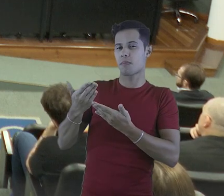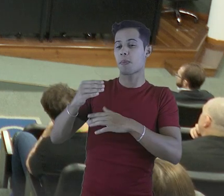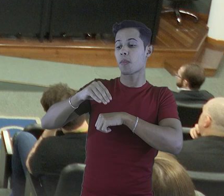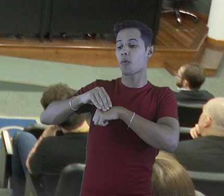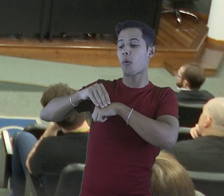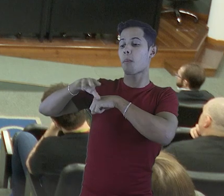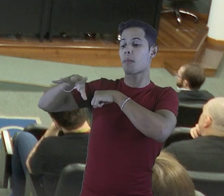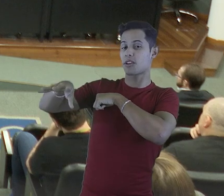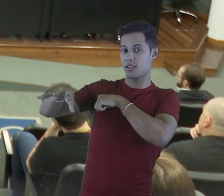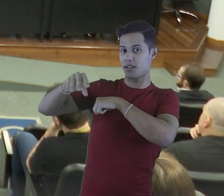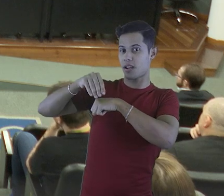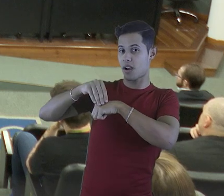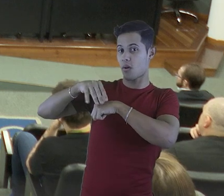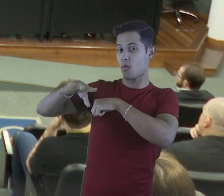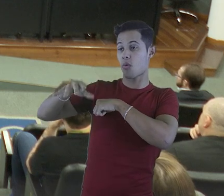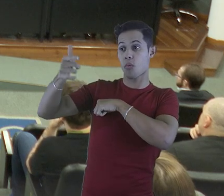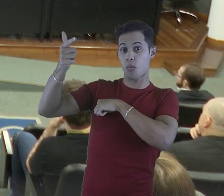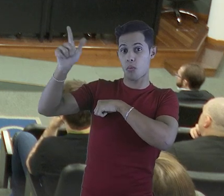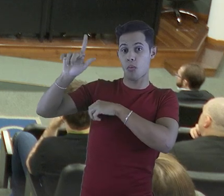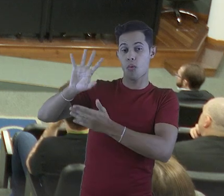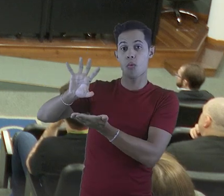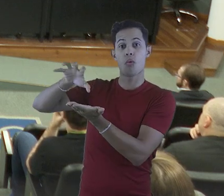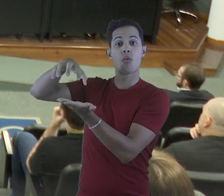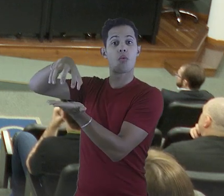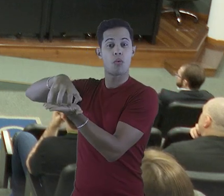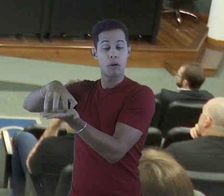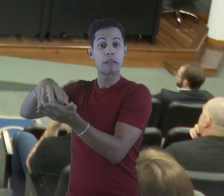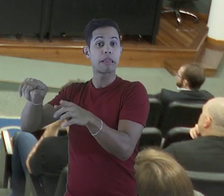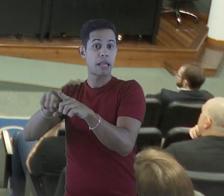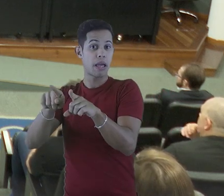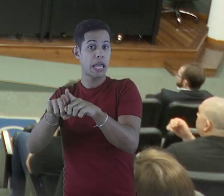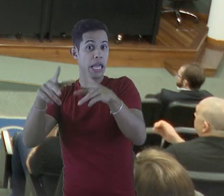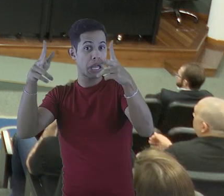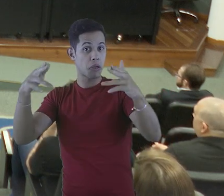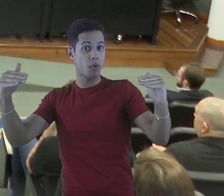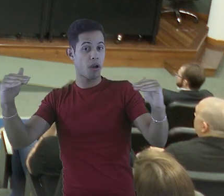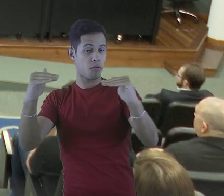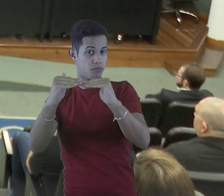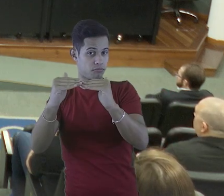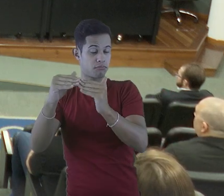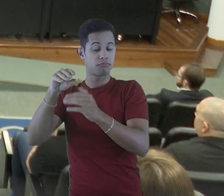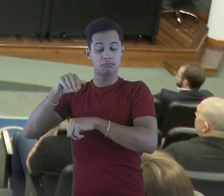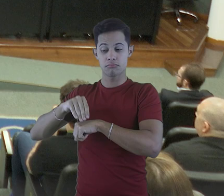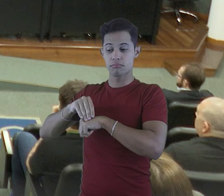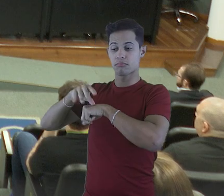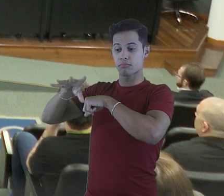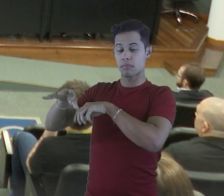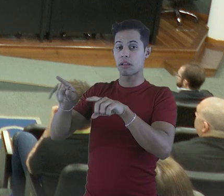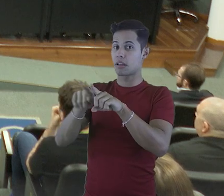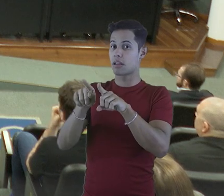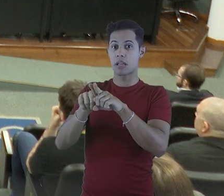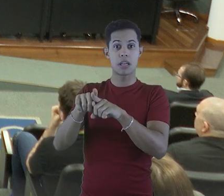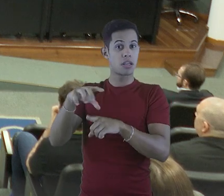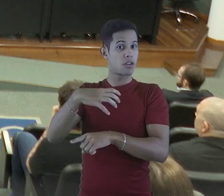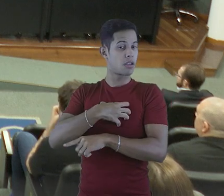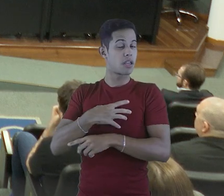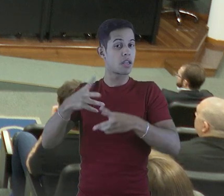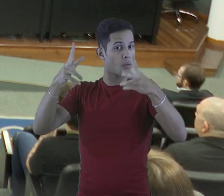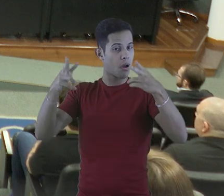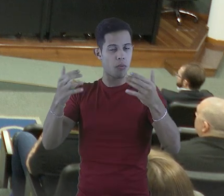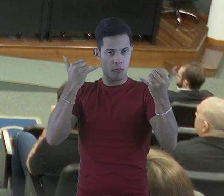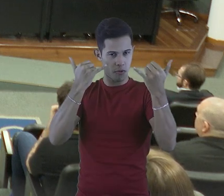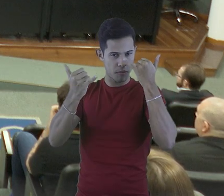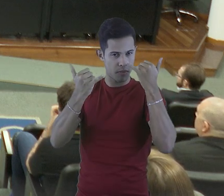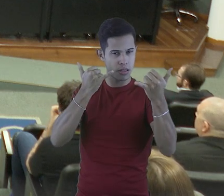compartilhar com outro órgão tão relevante quanto o meu tão